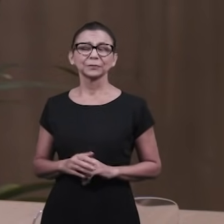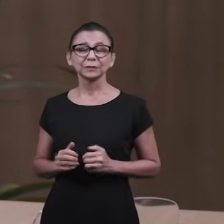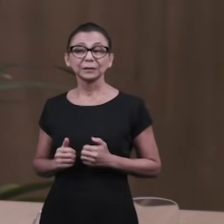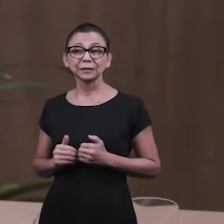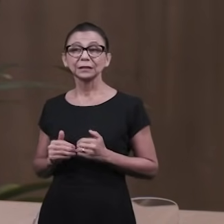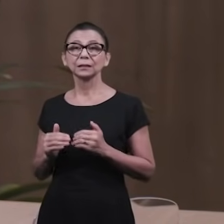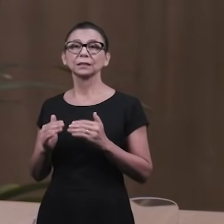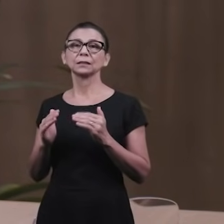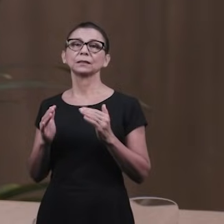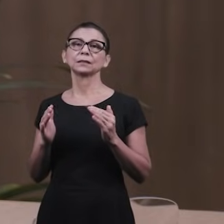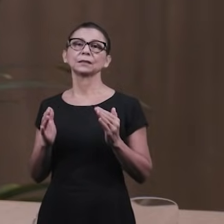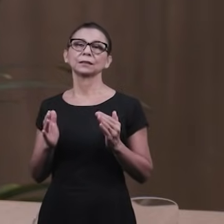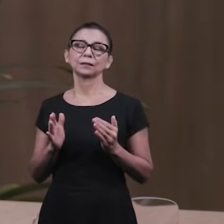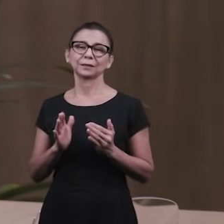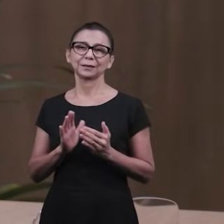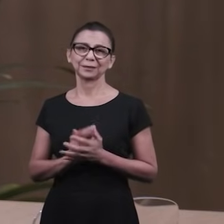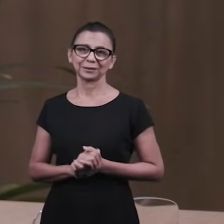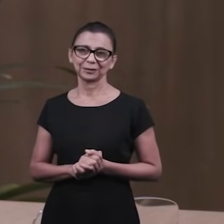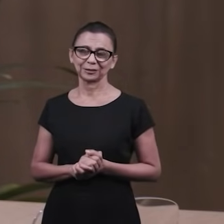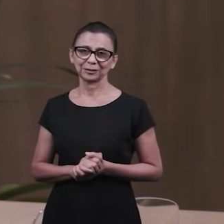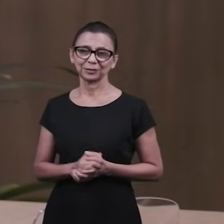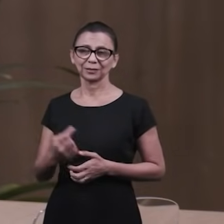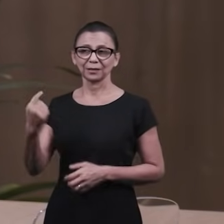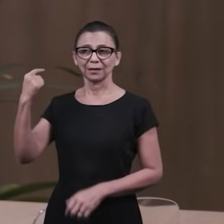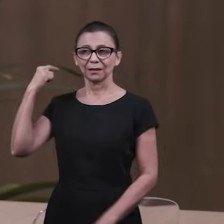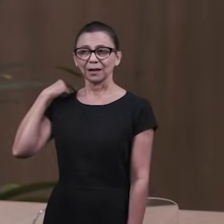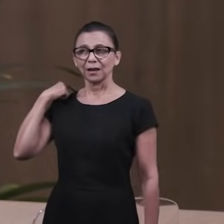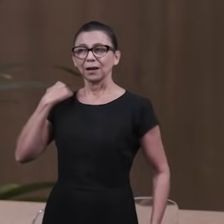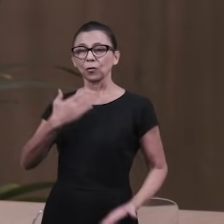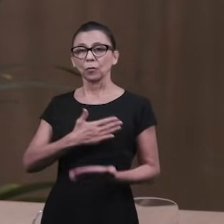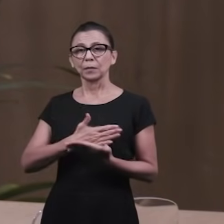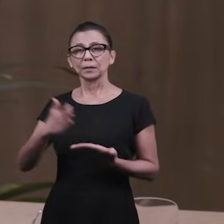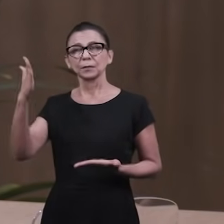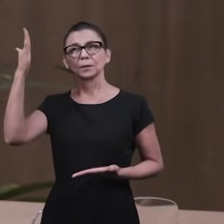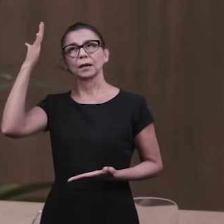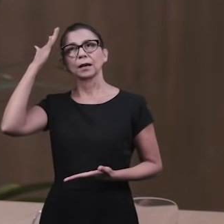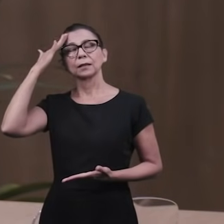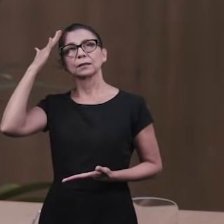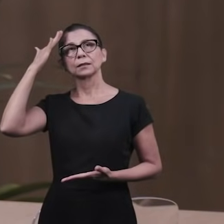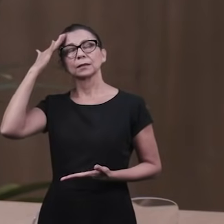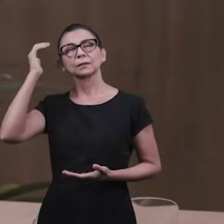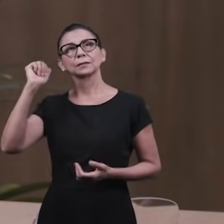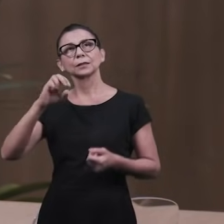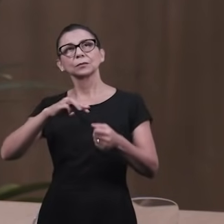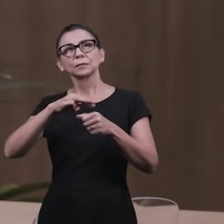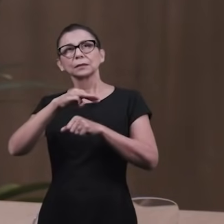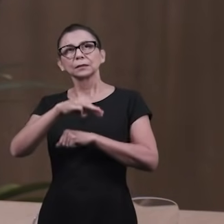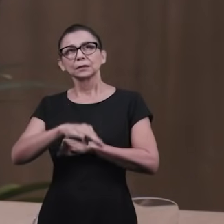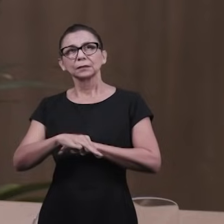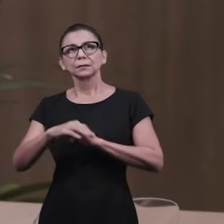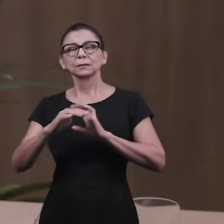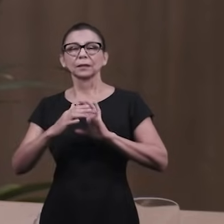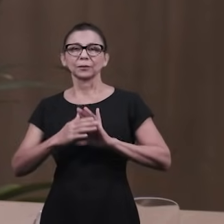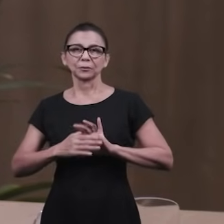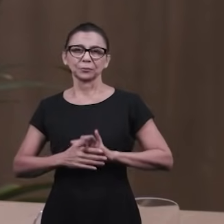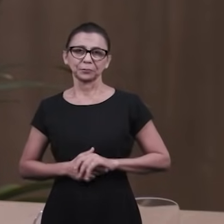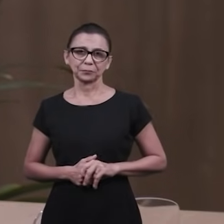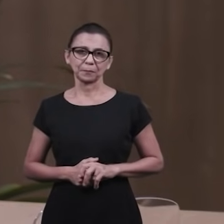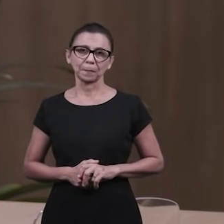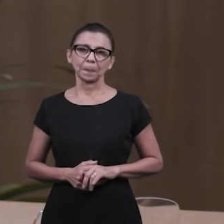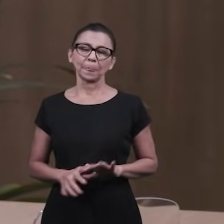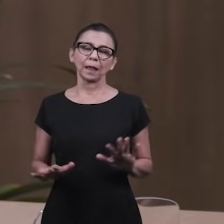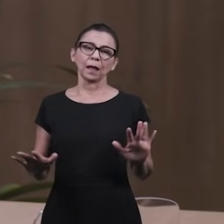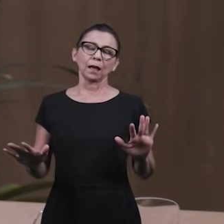foi o início do nosso entendimento sobre ministério. Repito, sem criar